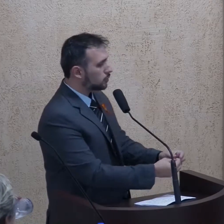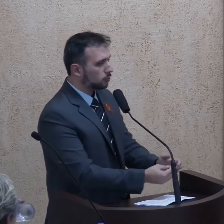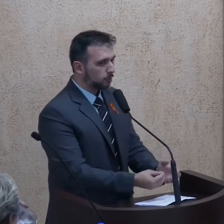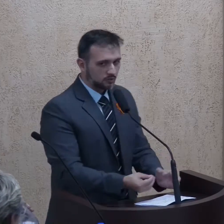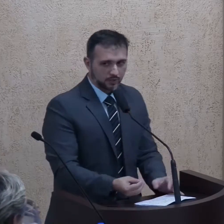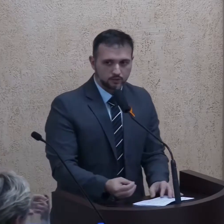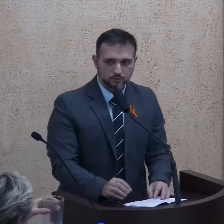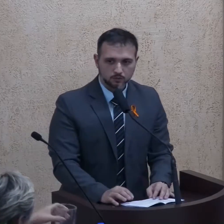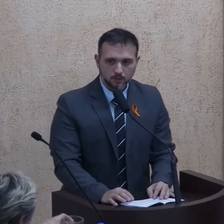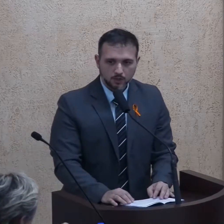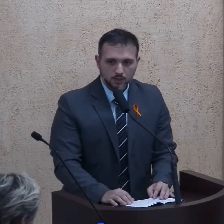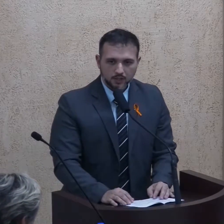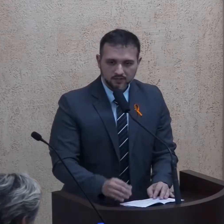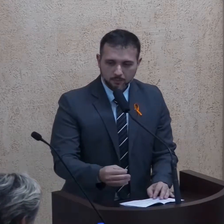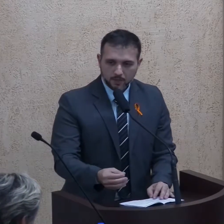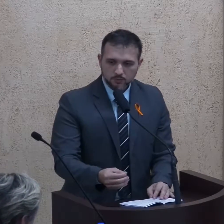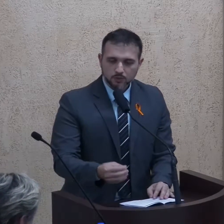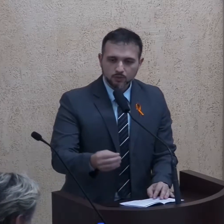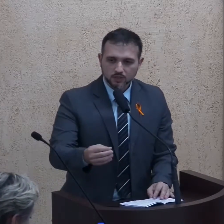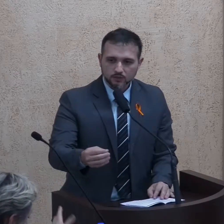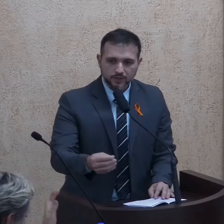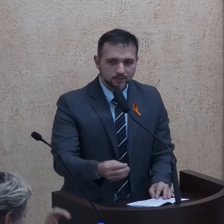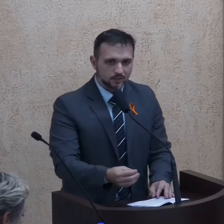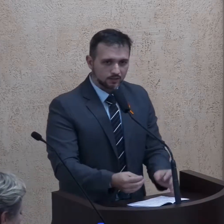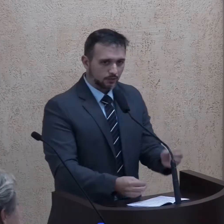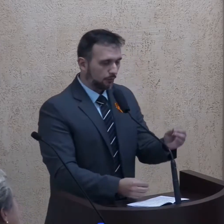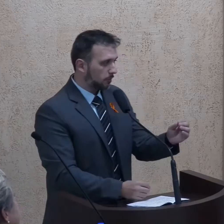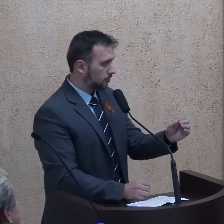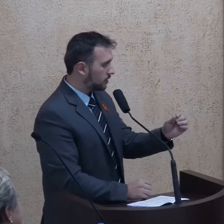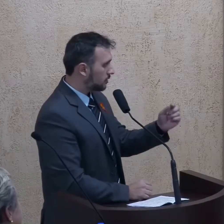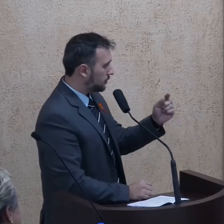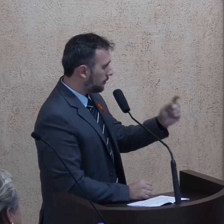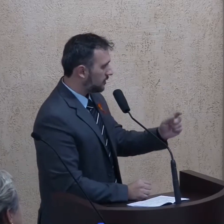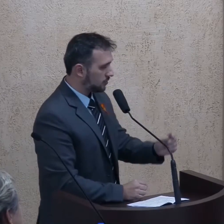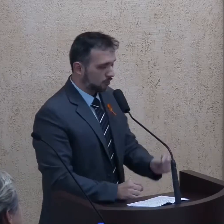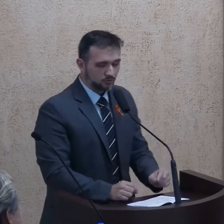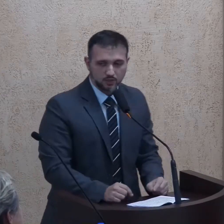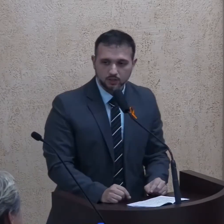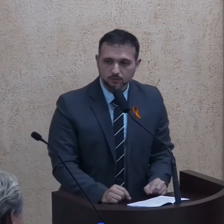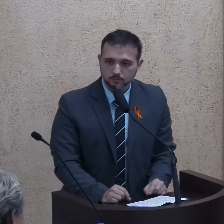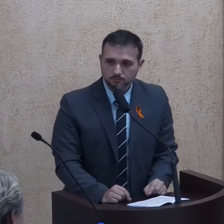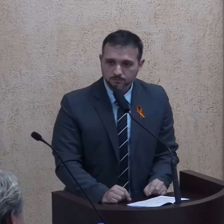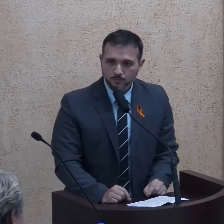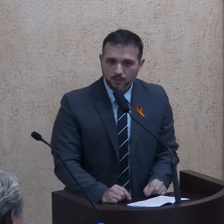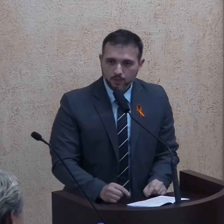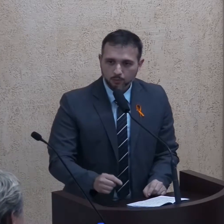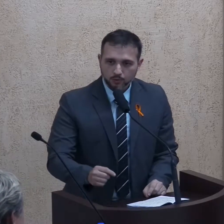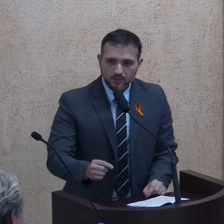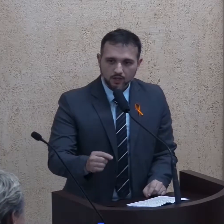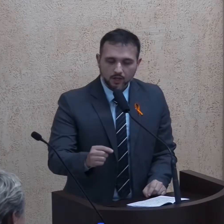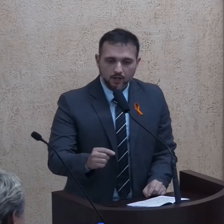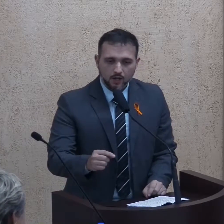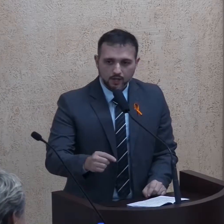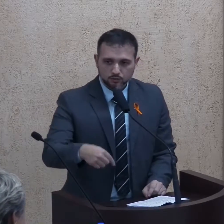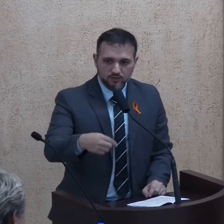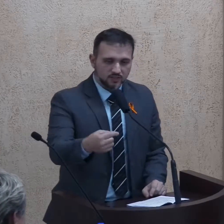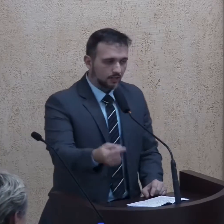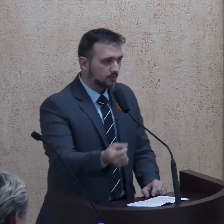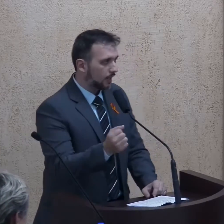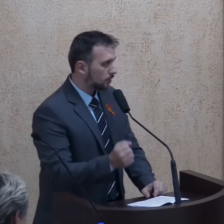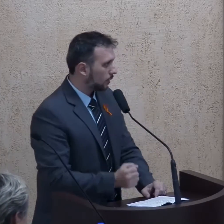aconteceu em todo o processo. E sabemos que muitas vezes essas informações são difíceis de conseguir, porque